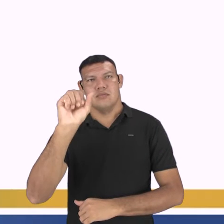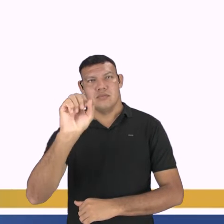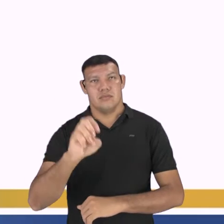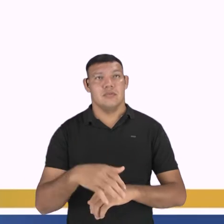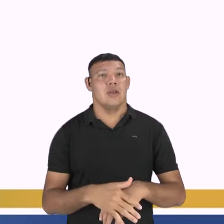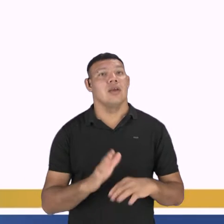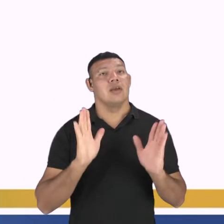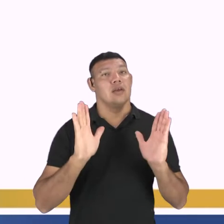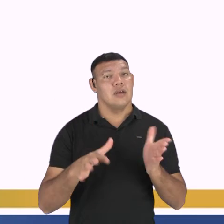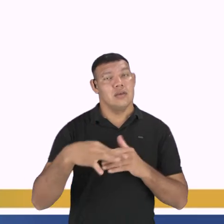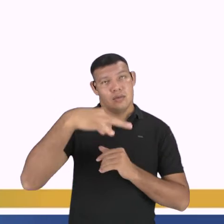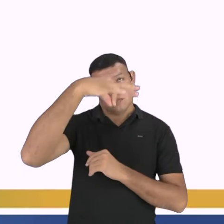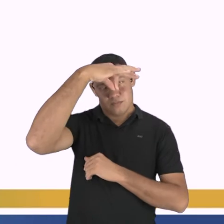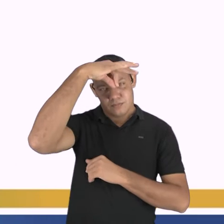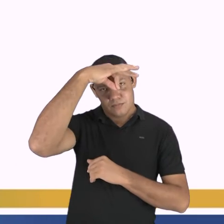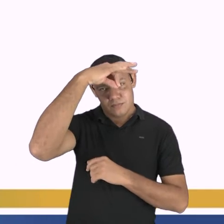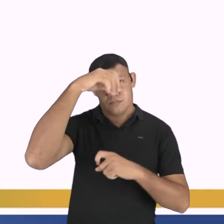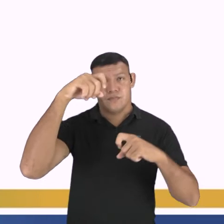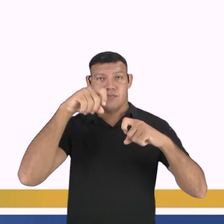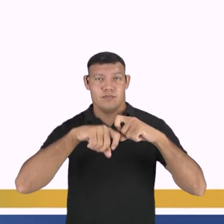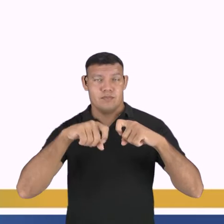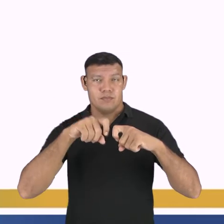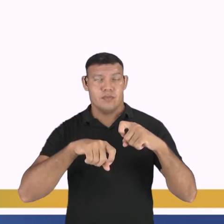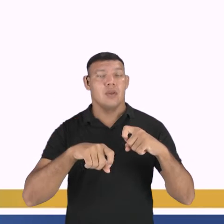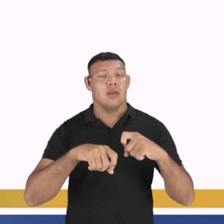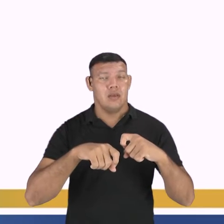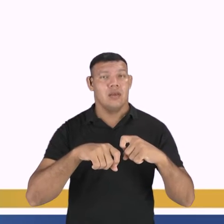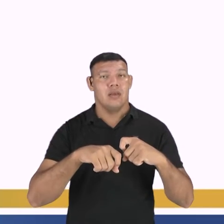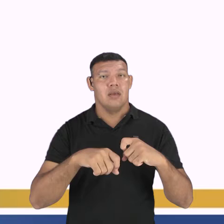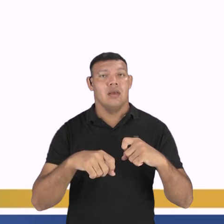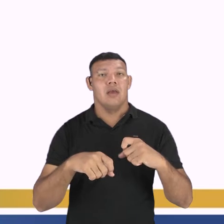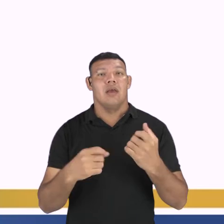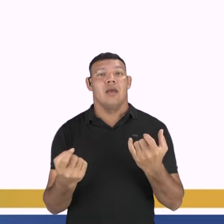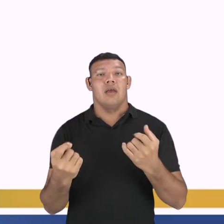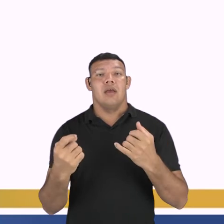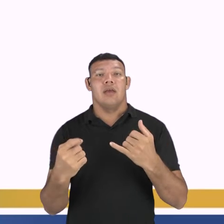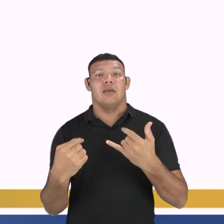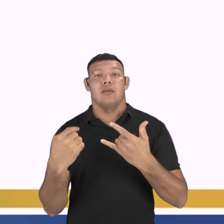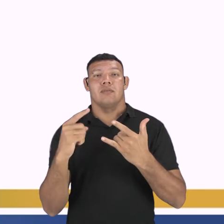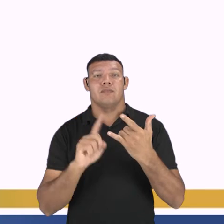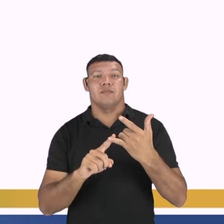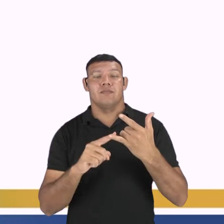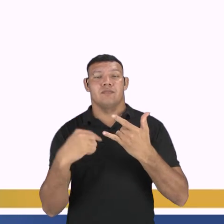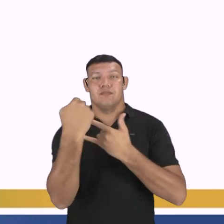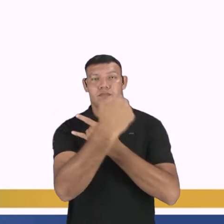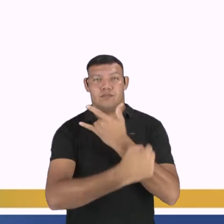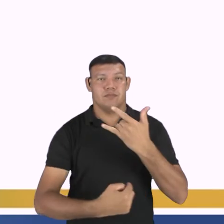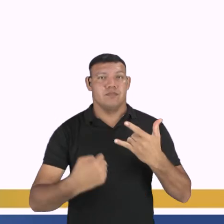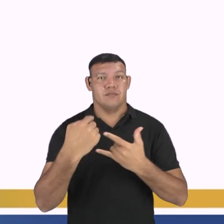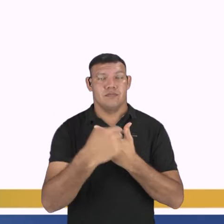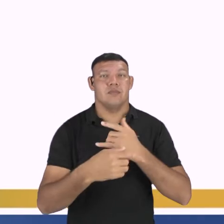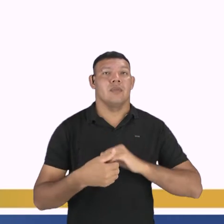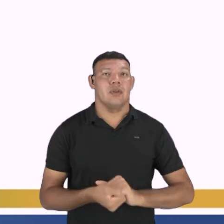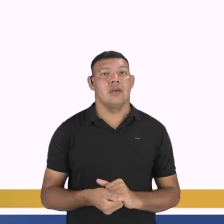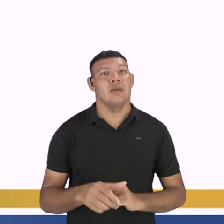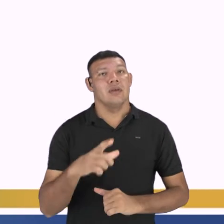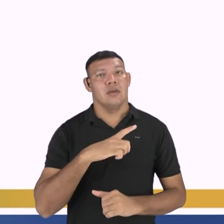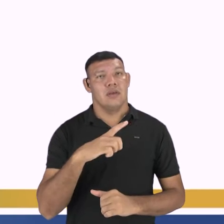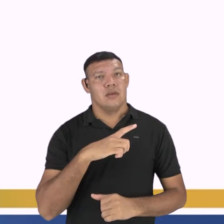Já o sistema reprodutor feminino, ele também possui alguns órgãos internos, né, e alguns órgãos